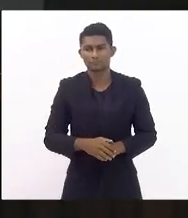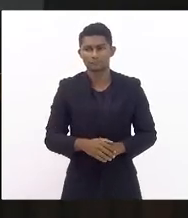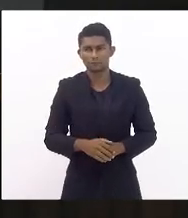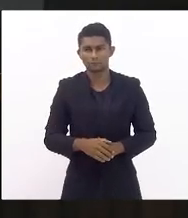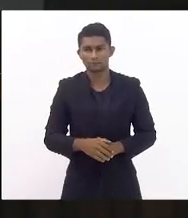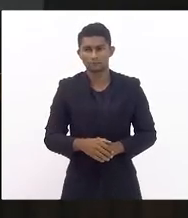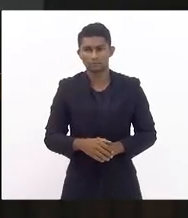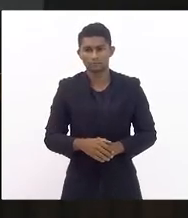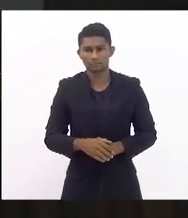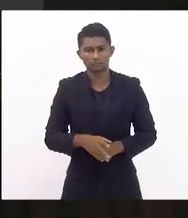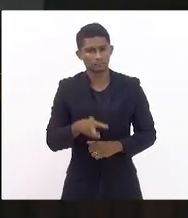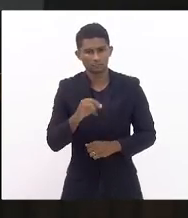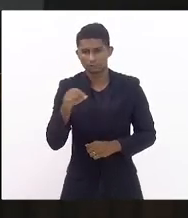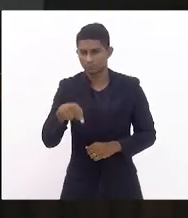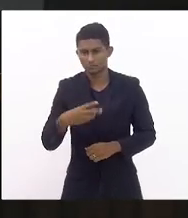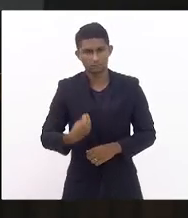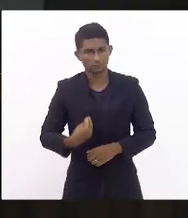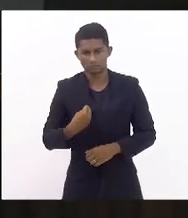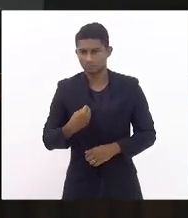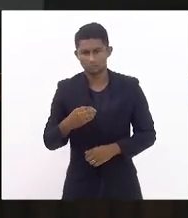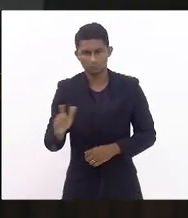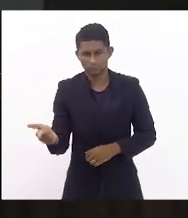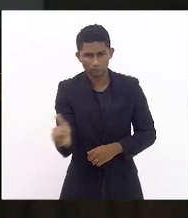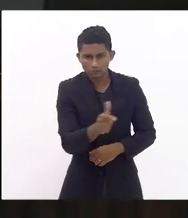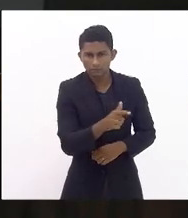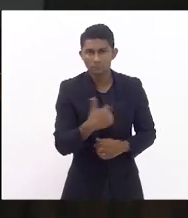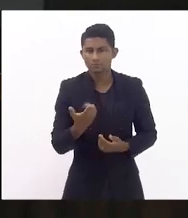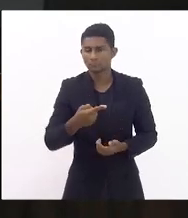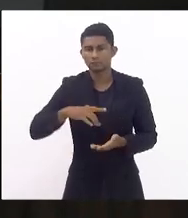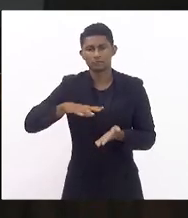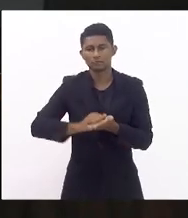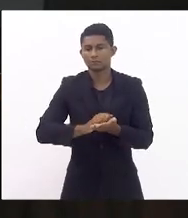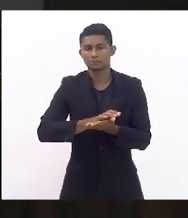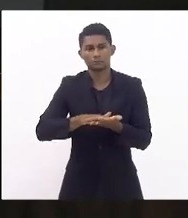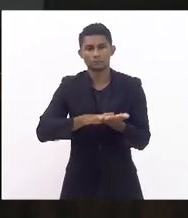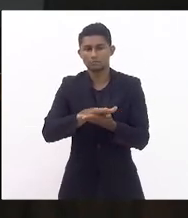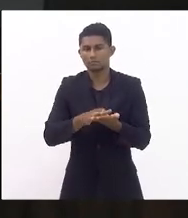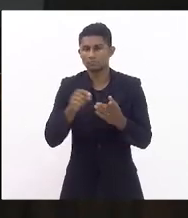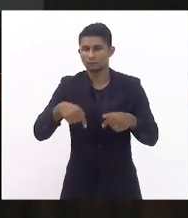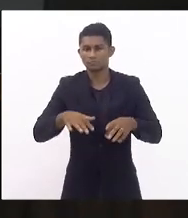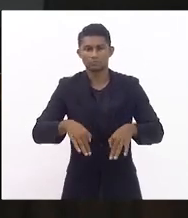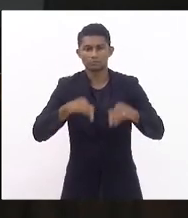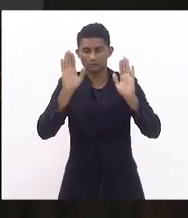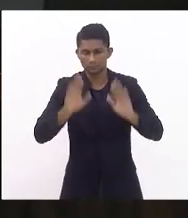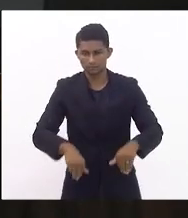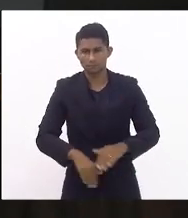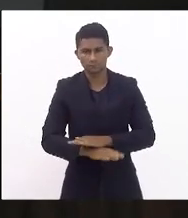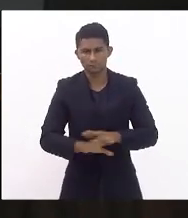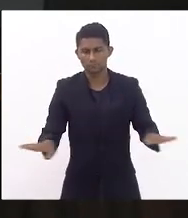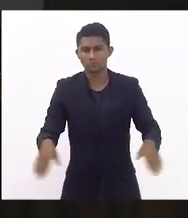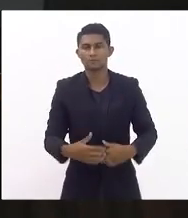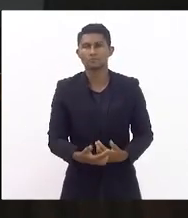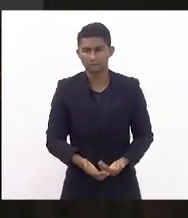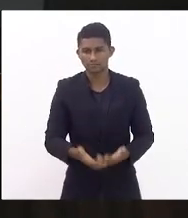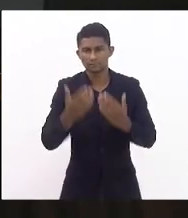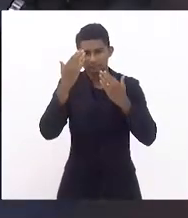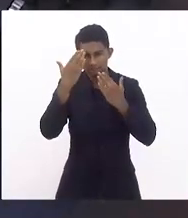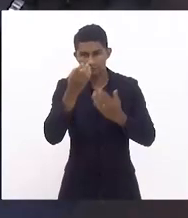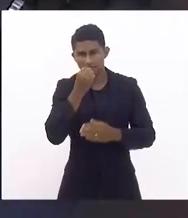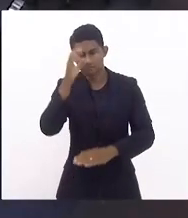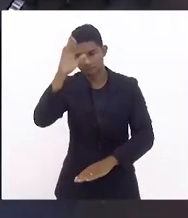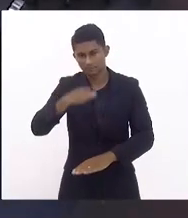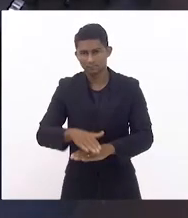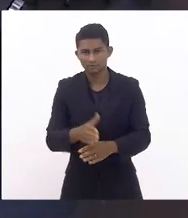Não se encontrando presente, não temos mais nenhum orador escrito. Está encerrado o expediente final. Boa tarde a todos.